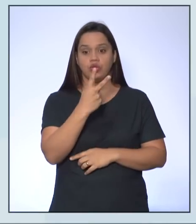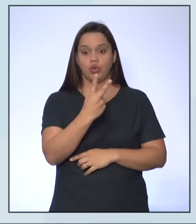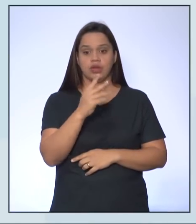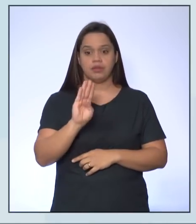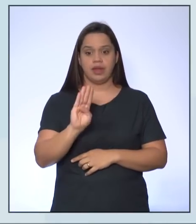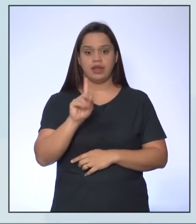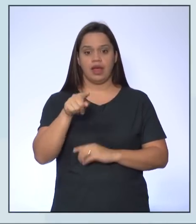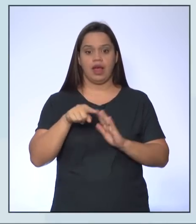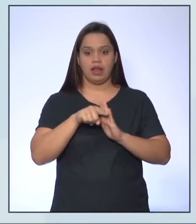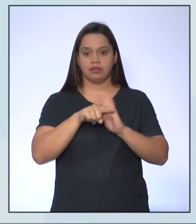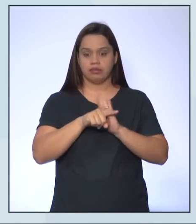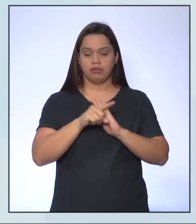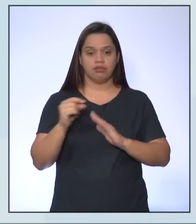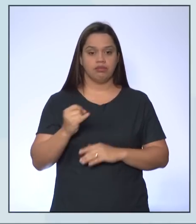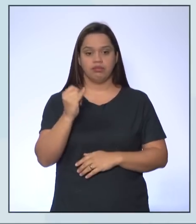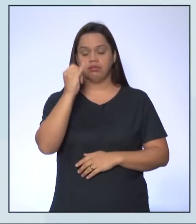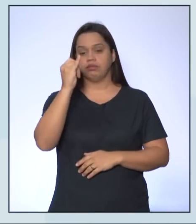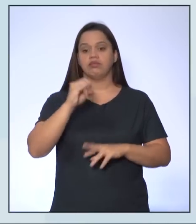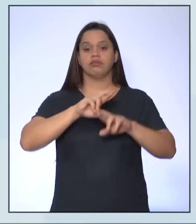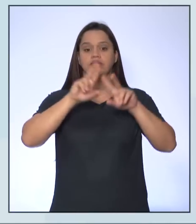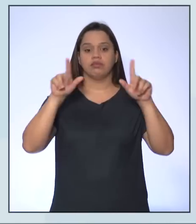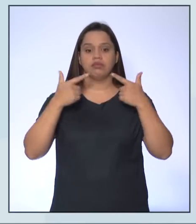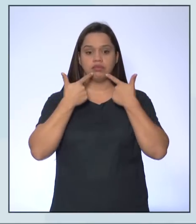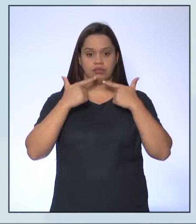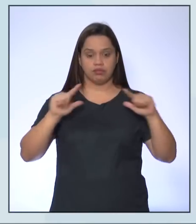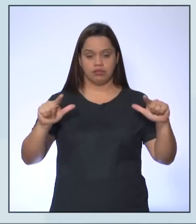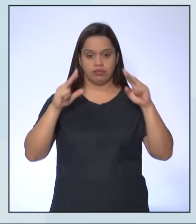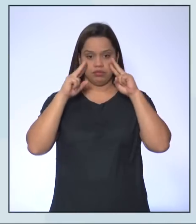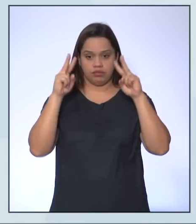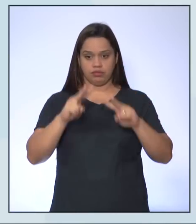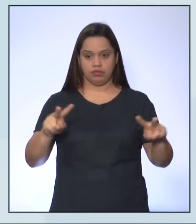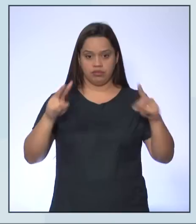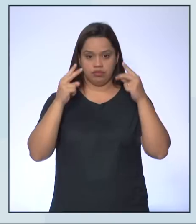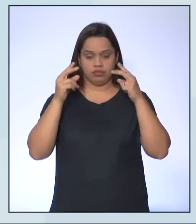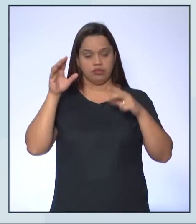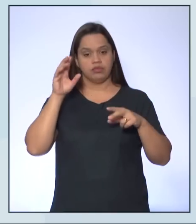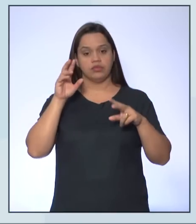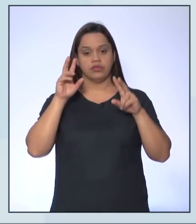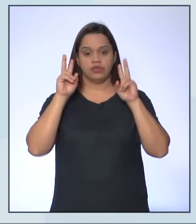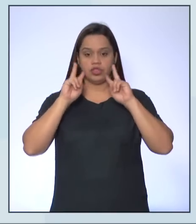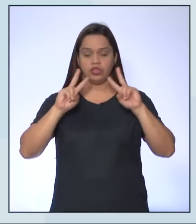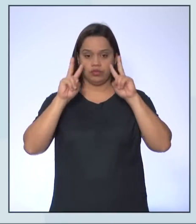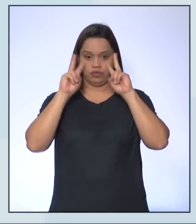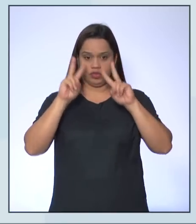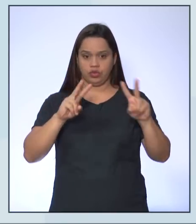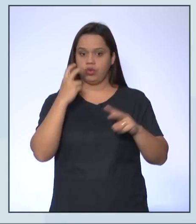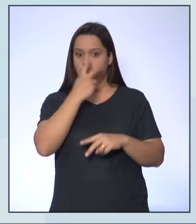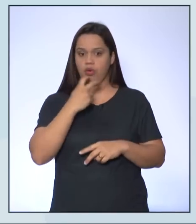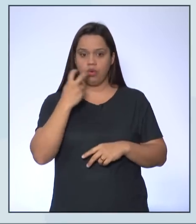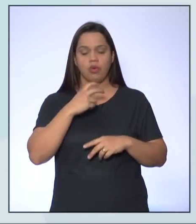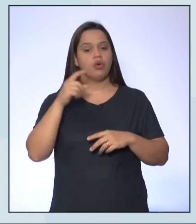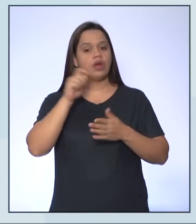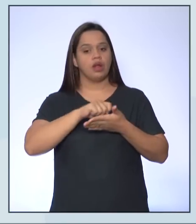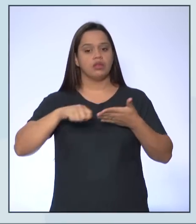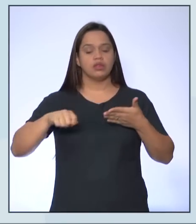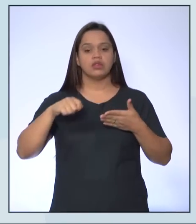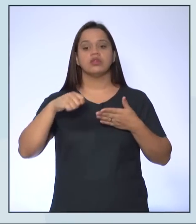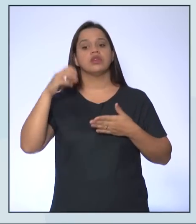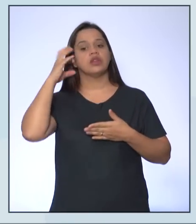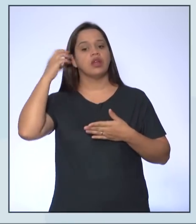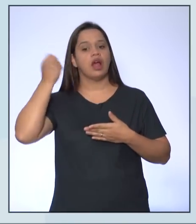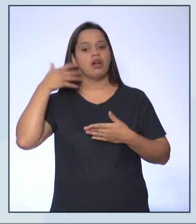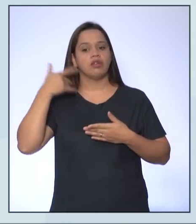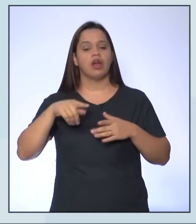que é analisar a importância das diferentes linguagens, visual, oral, escrita, audiovisual, material e